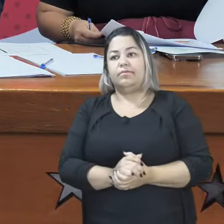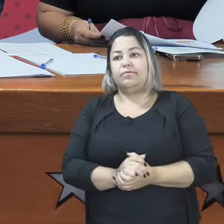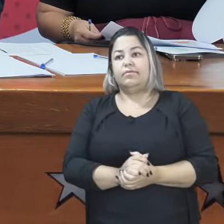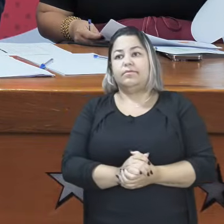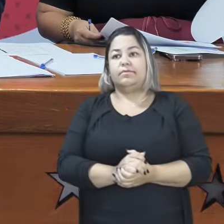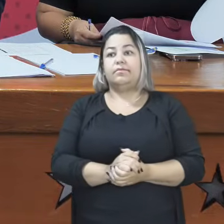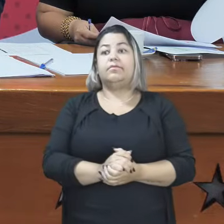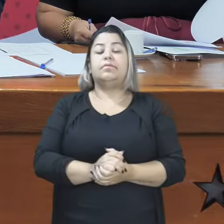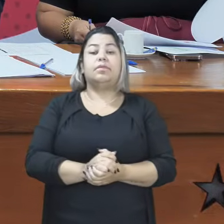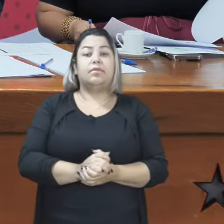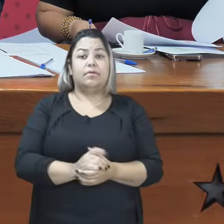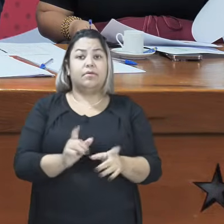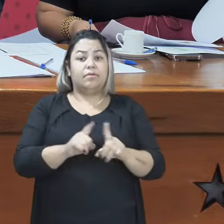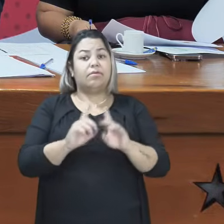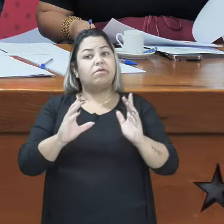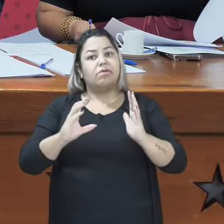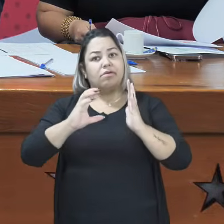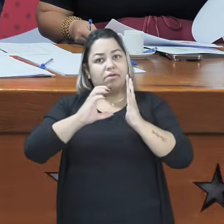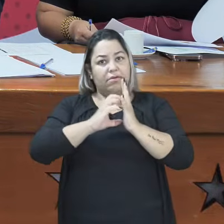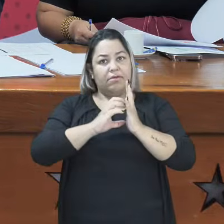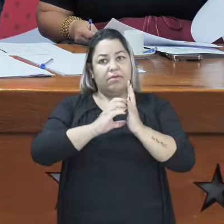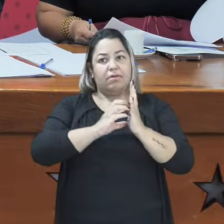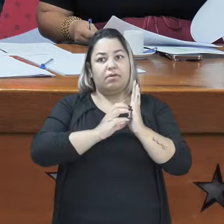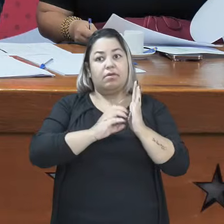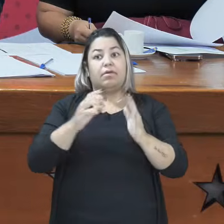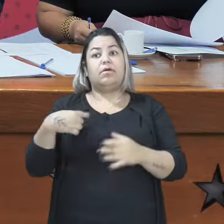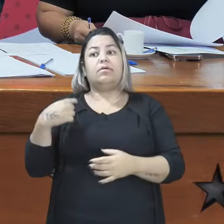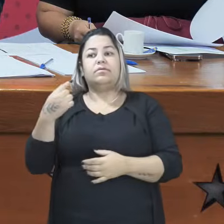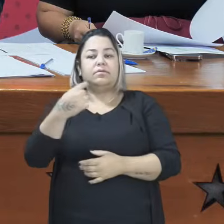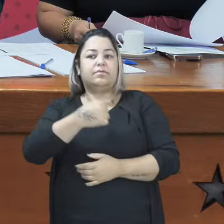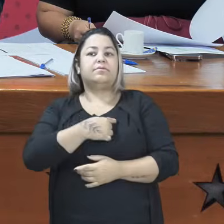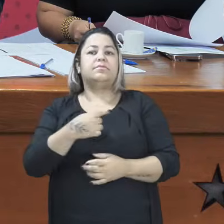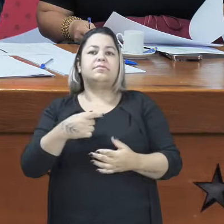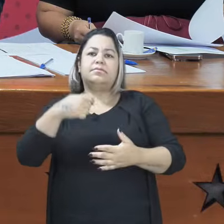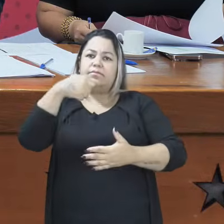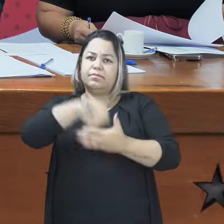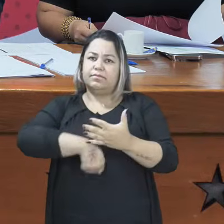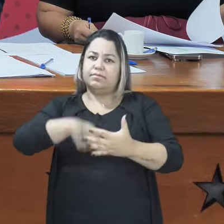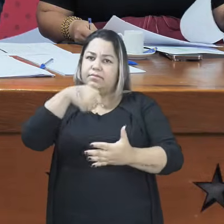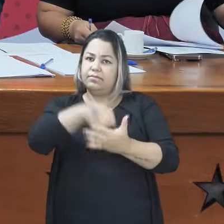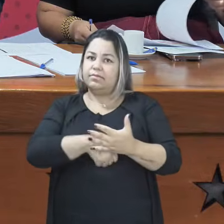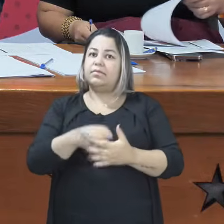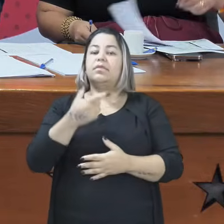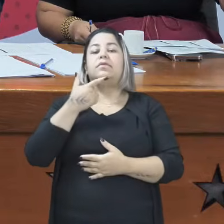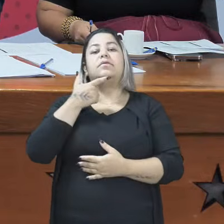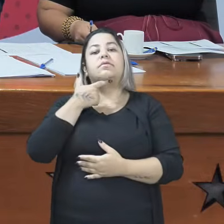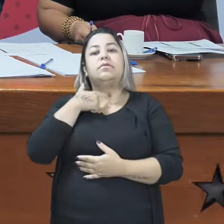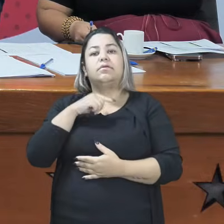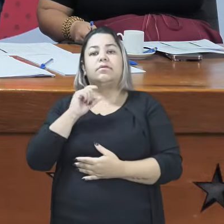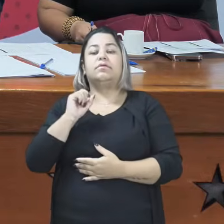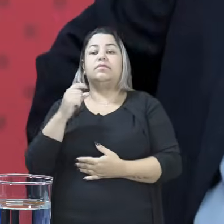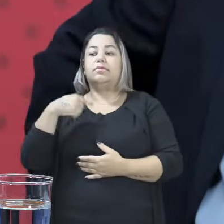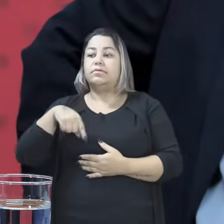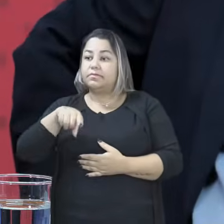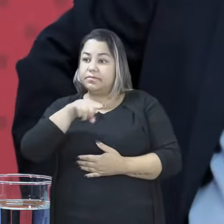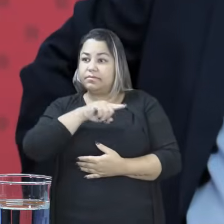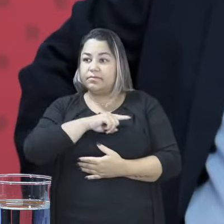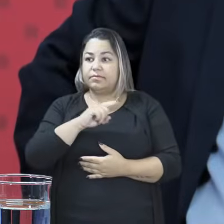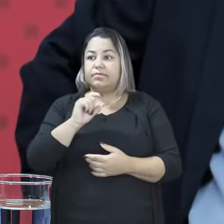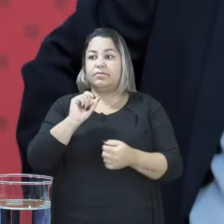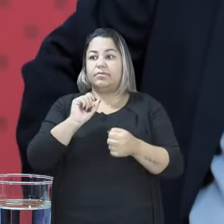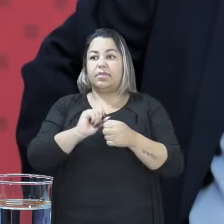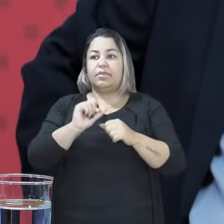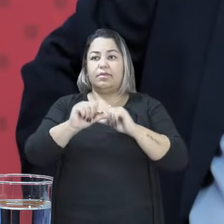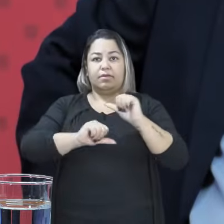do partido, a nossa militância deseja que a gente faça